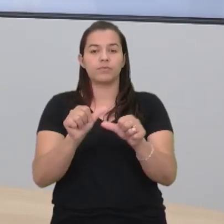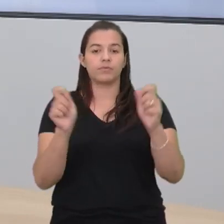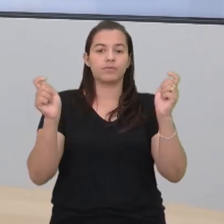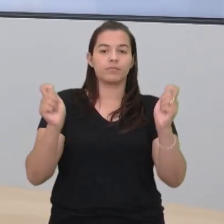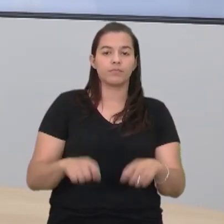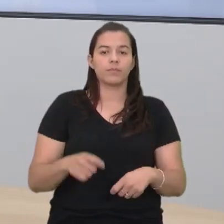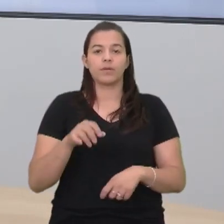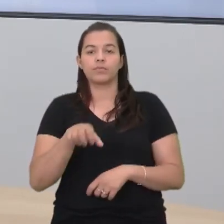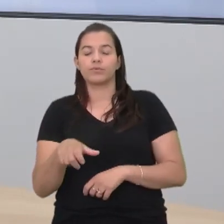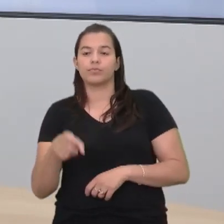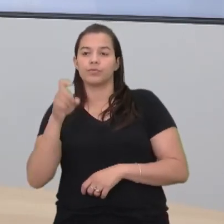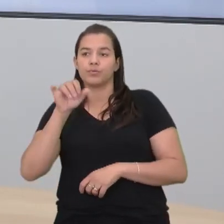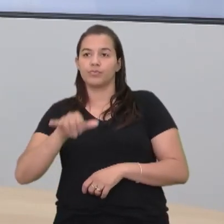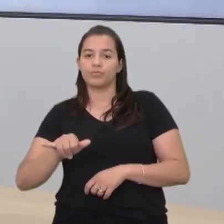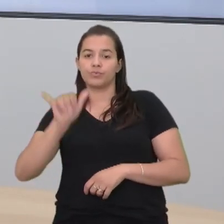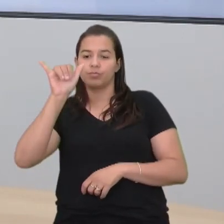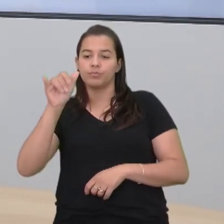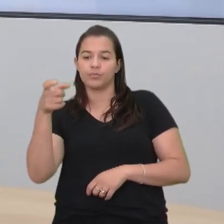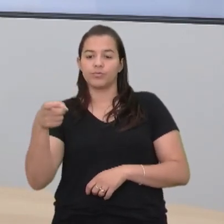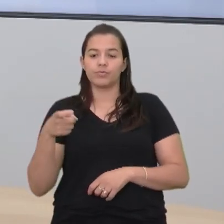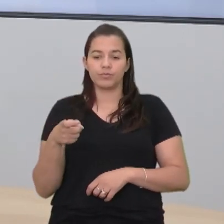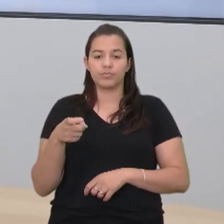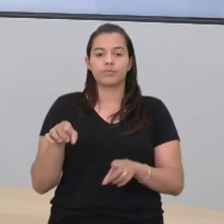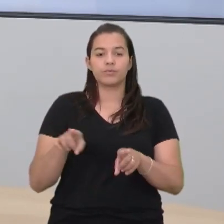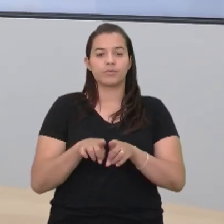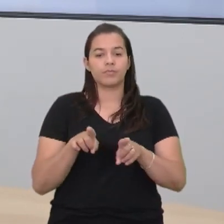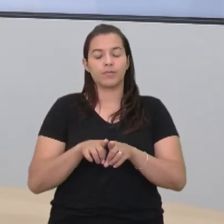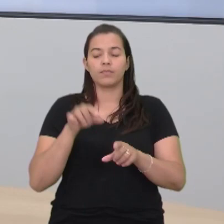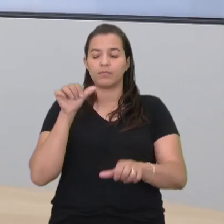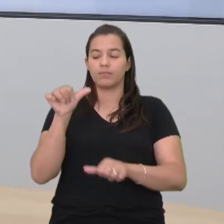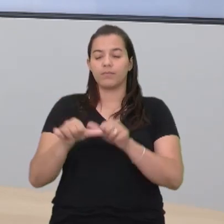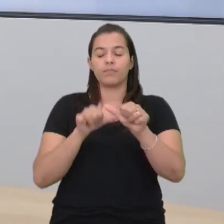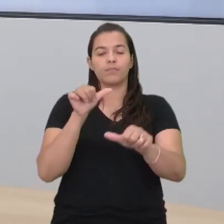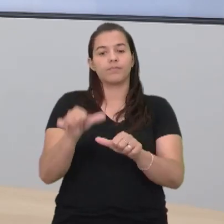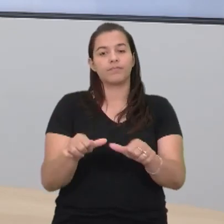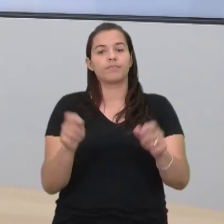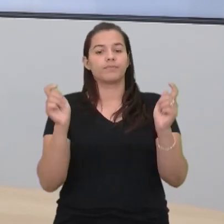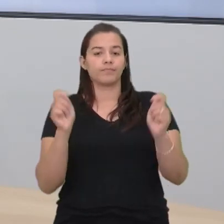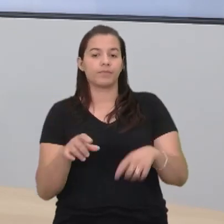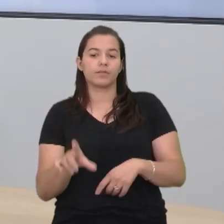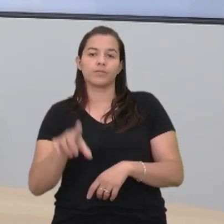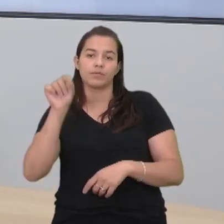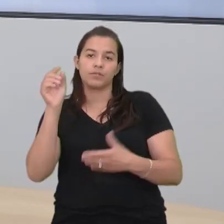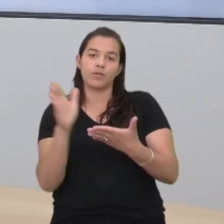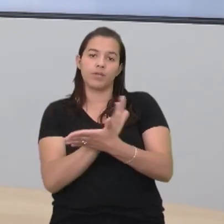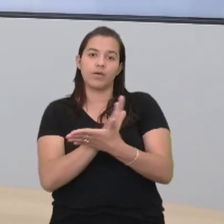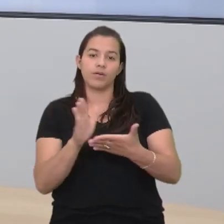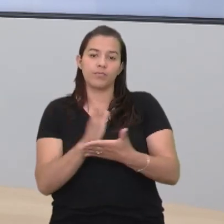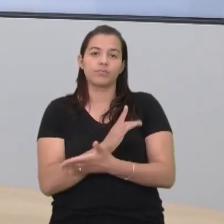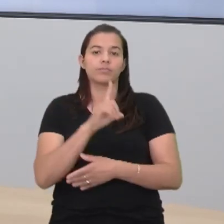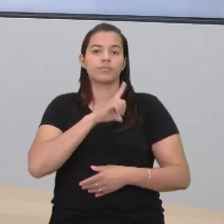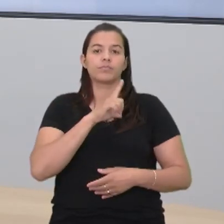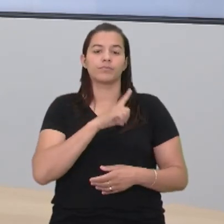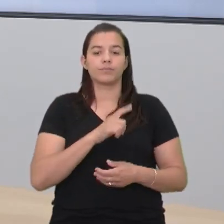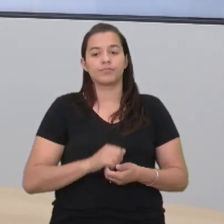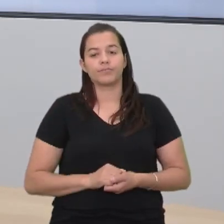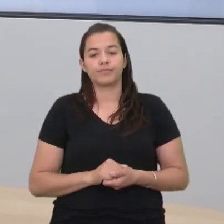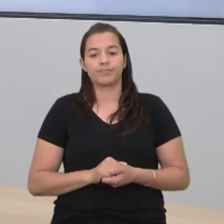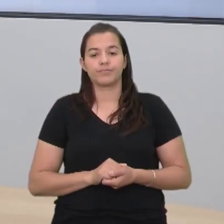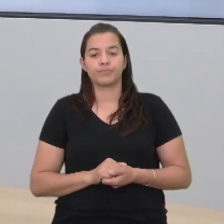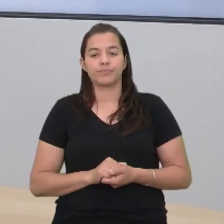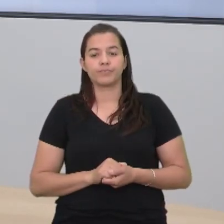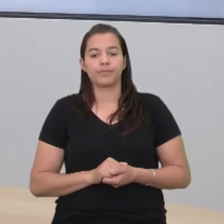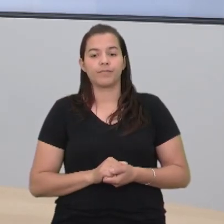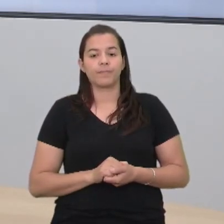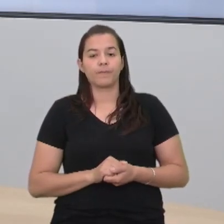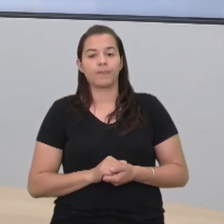x, y. Então, onde está branquinho, você pode mudar o número. E onde tem a setinha, você pode escolher dentre essas opções que tiverem lá. Tá bom? Tem lá a